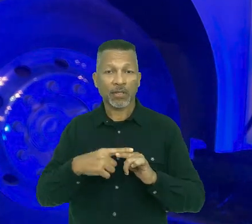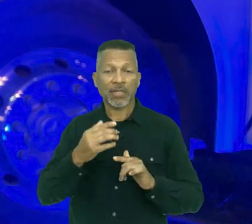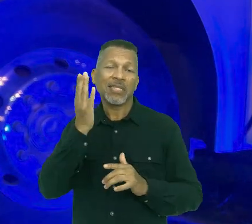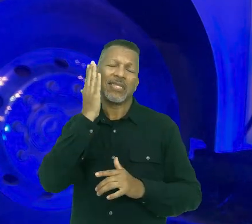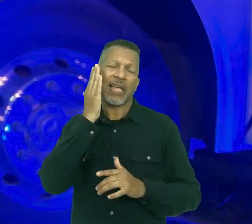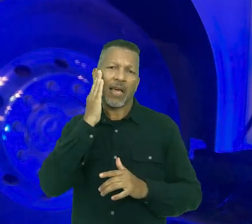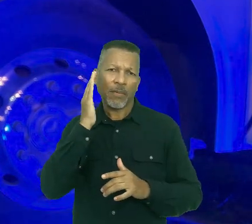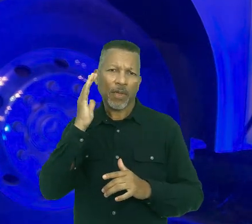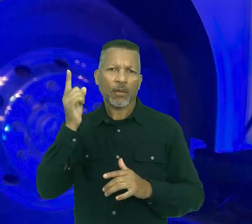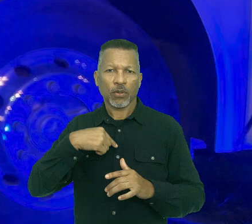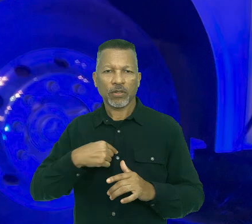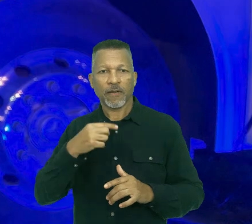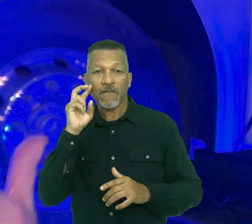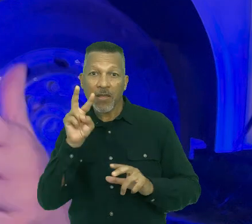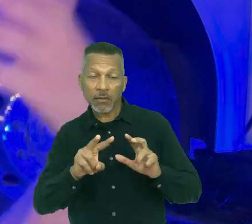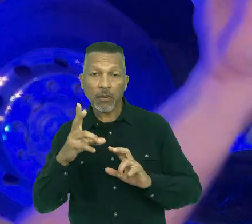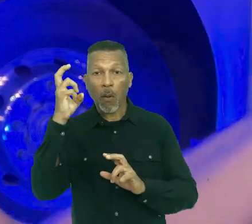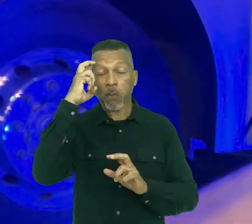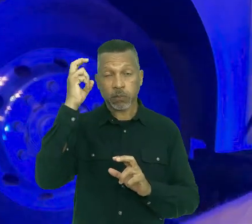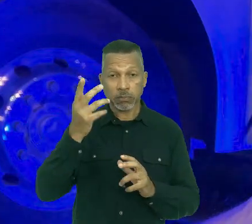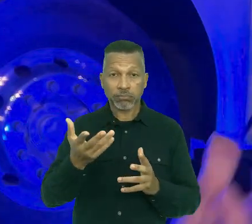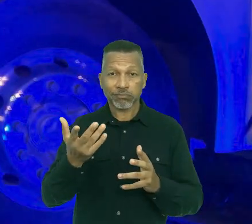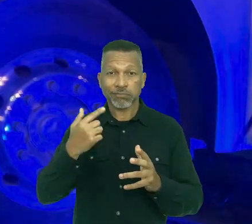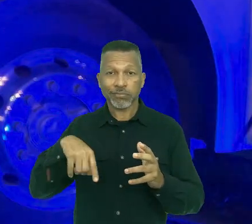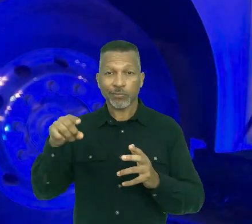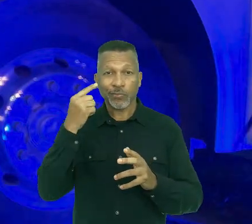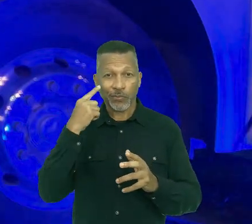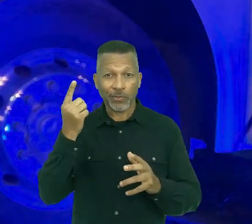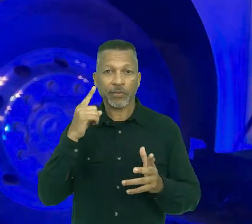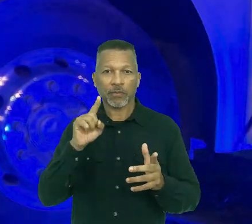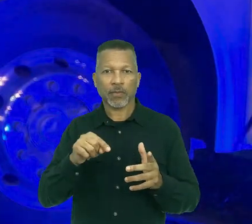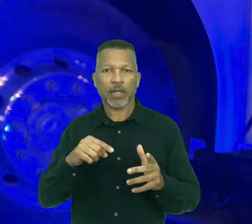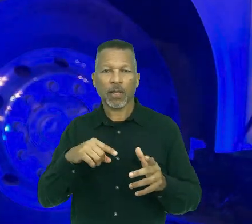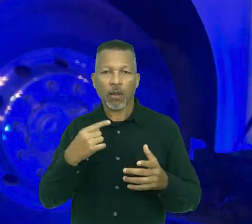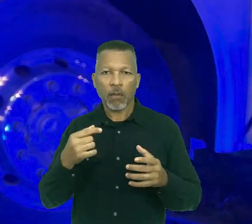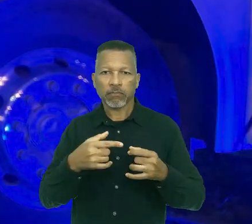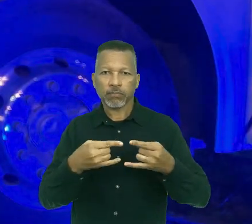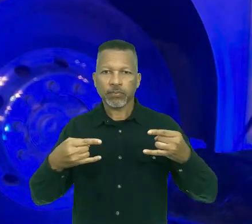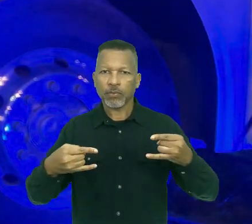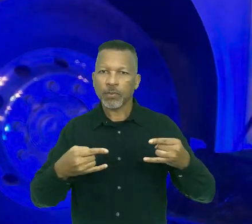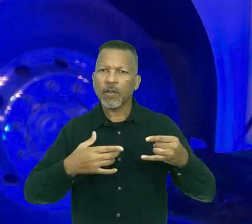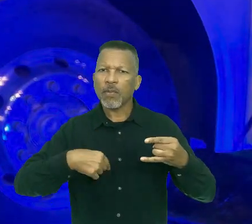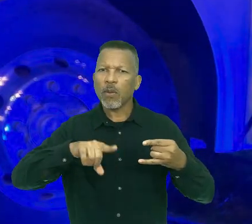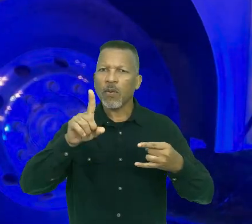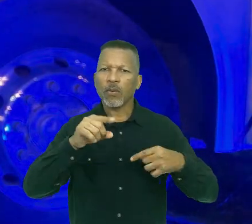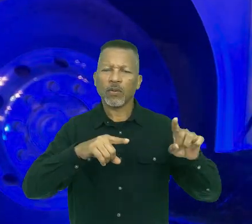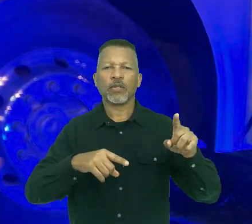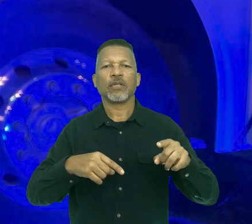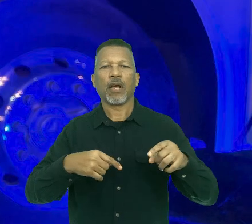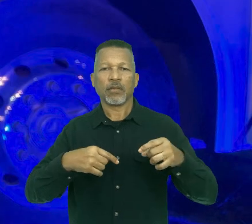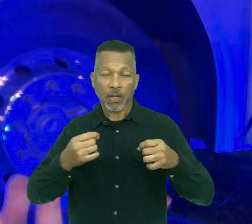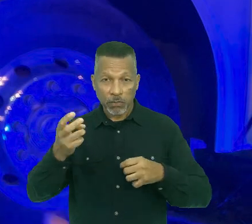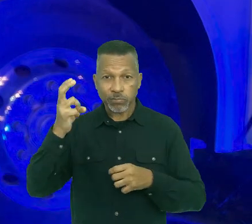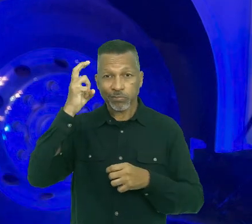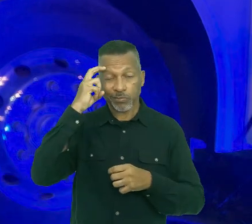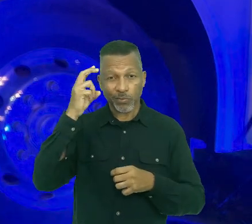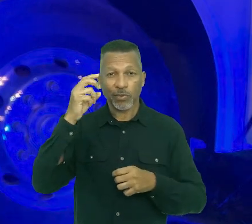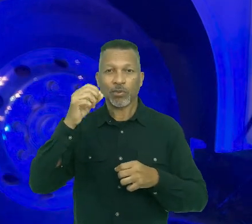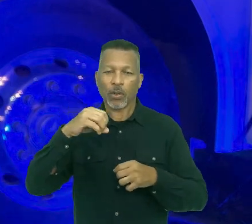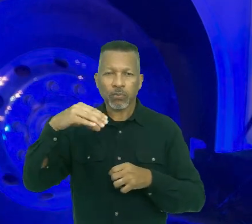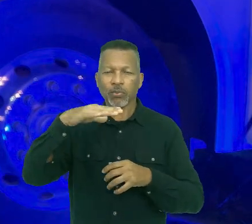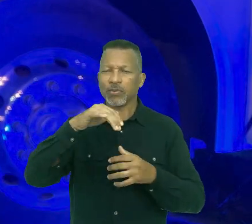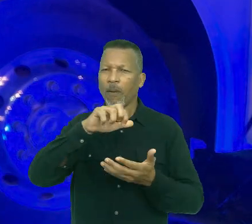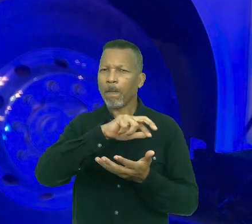também muito através da cultura. É assim, é o nosso passaporte para fora, né? A nossa cultura, a nossa música, nosso teatro, nosso